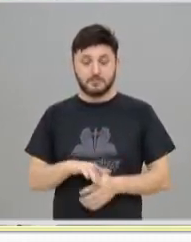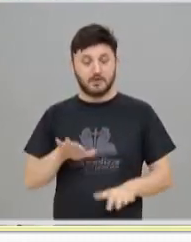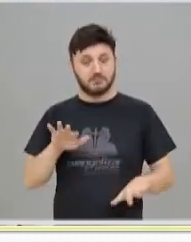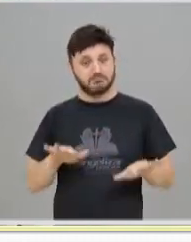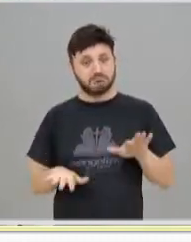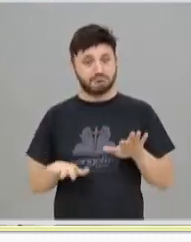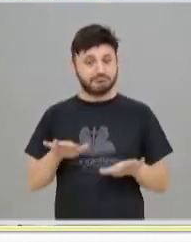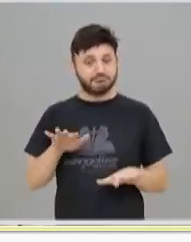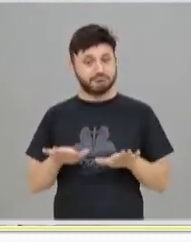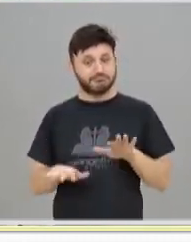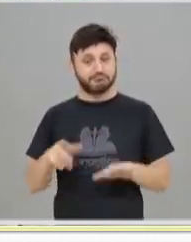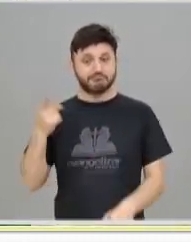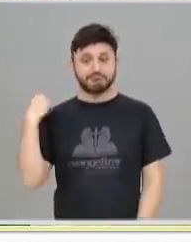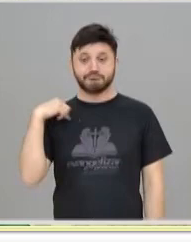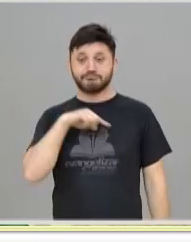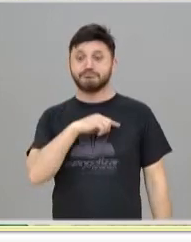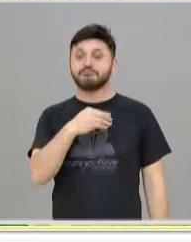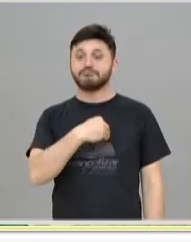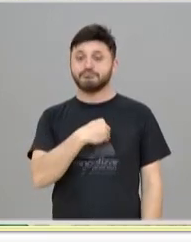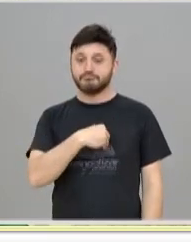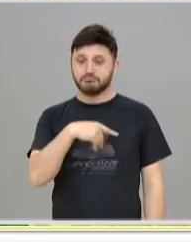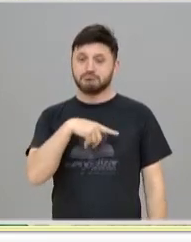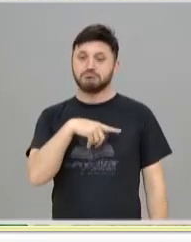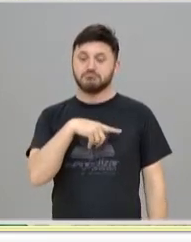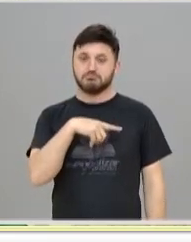Talvez nós pecamos